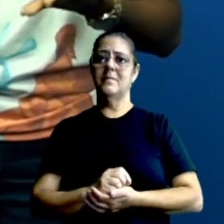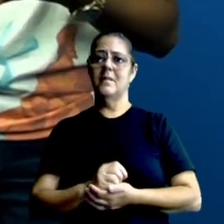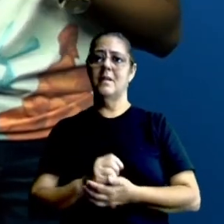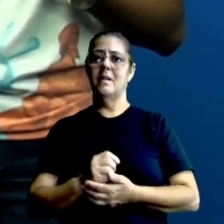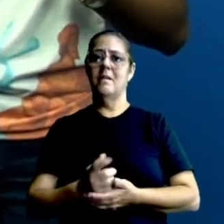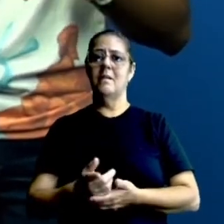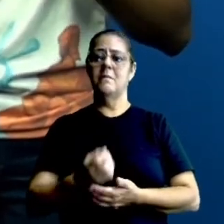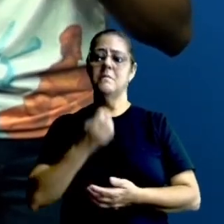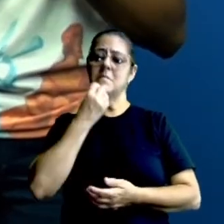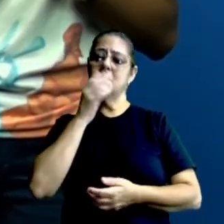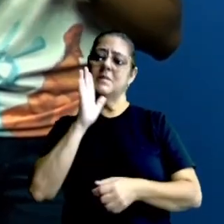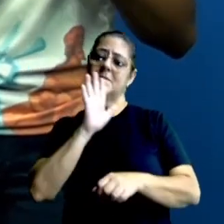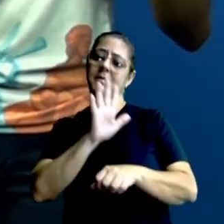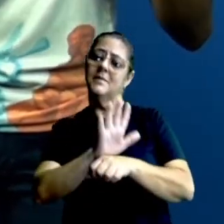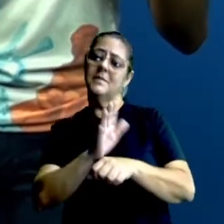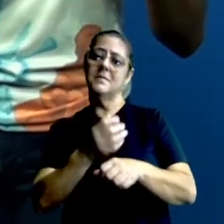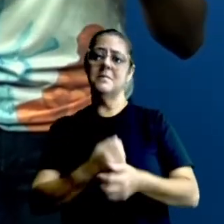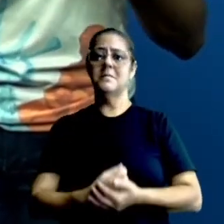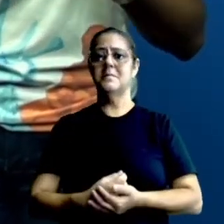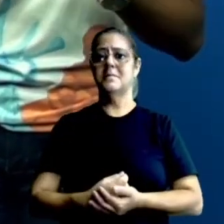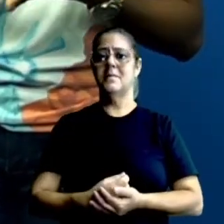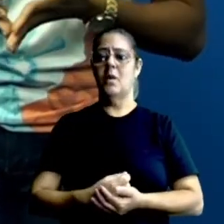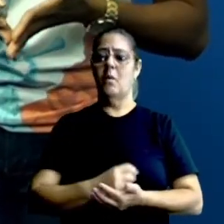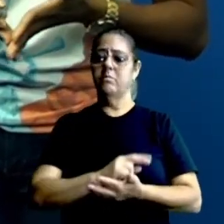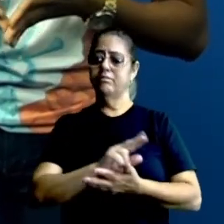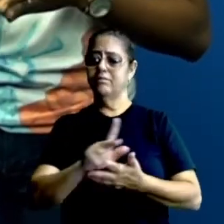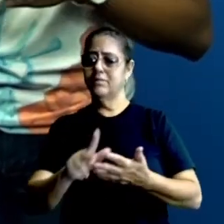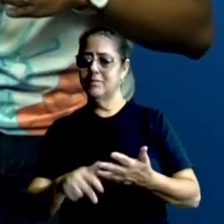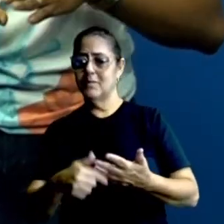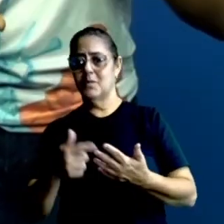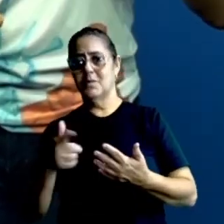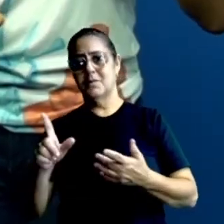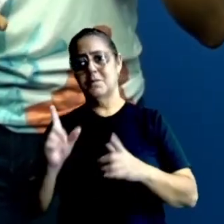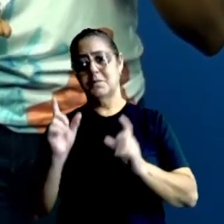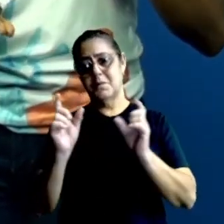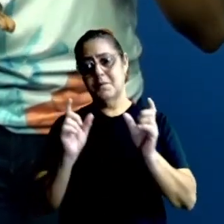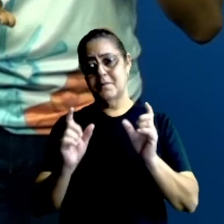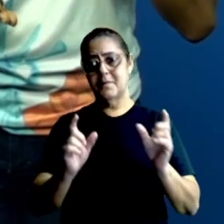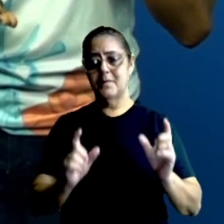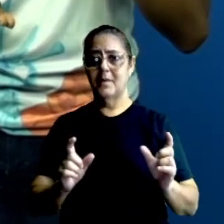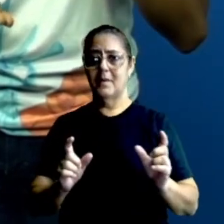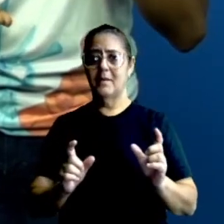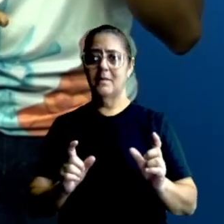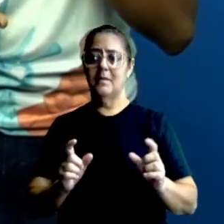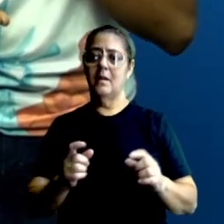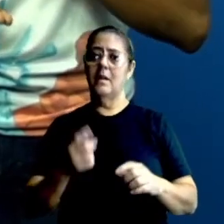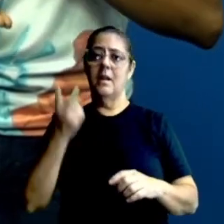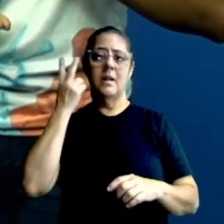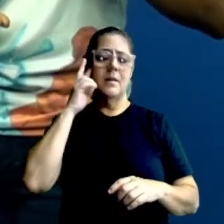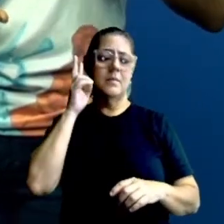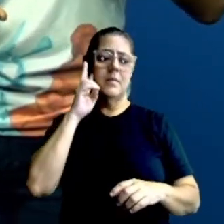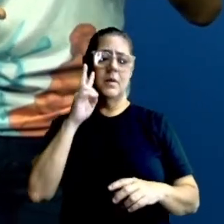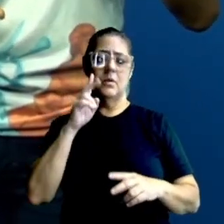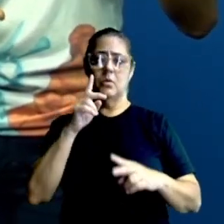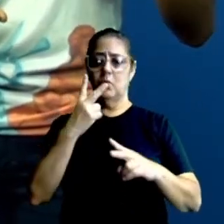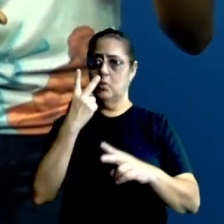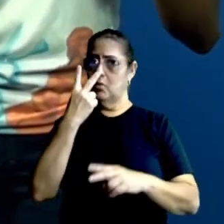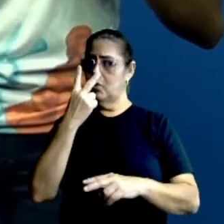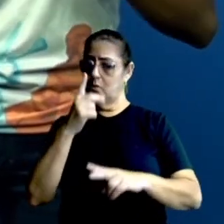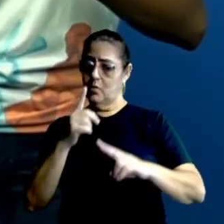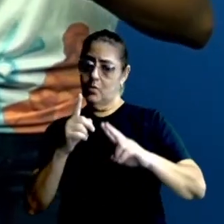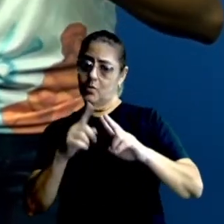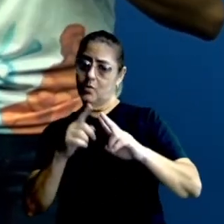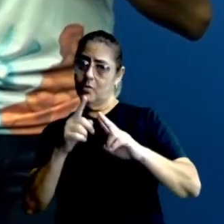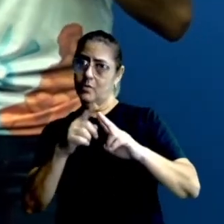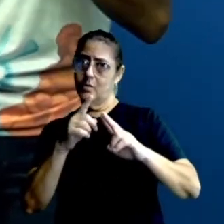muda africano Boa tarde enfim algumas outras expressões lembrando dos dois Boa noite que nós